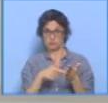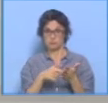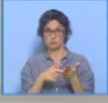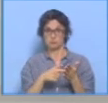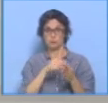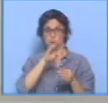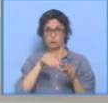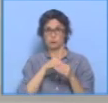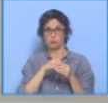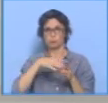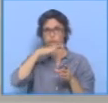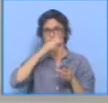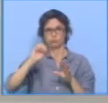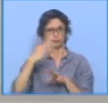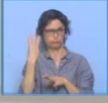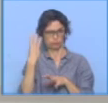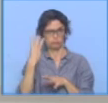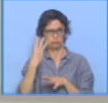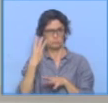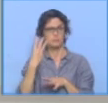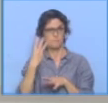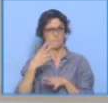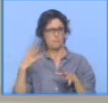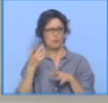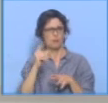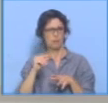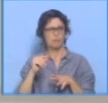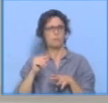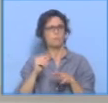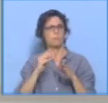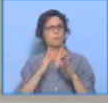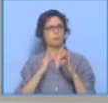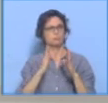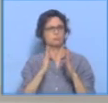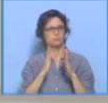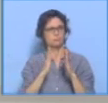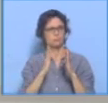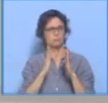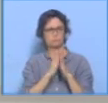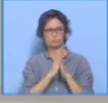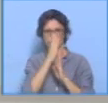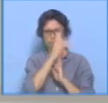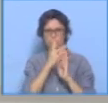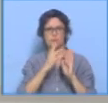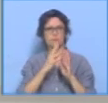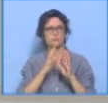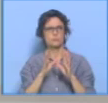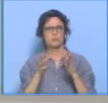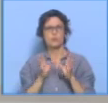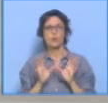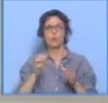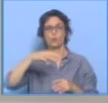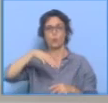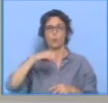grandes discursos e uma grande bênção final do grande líder do povo de Israel, que foi